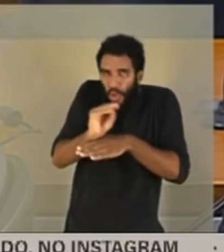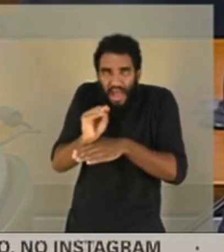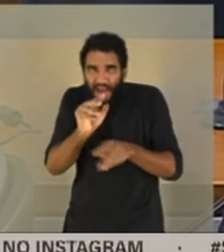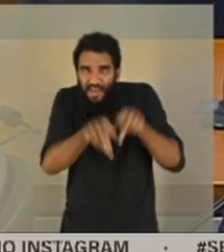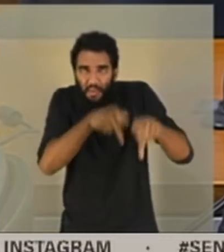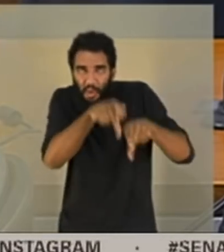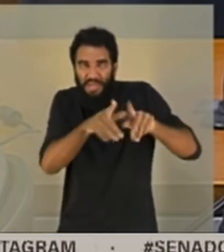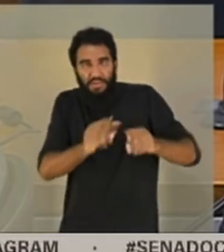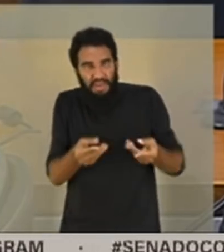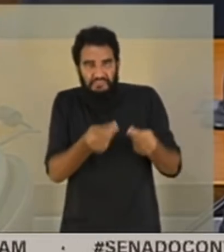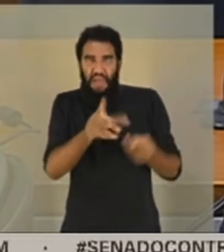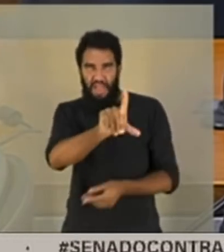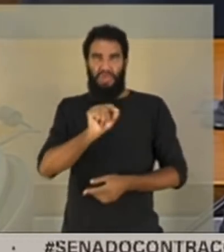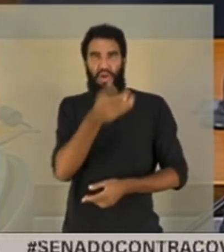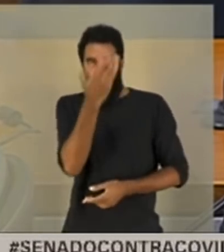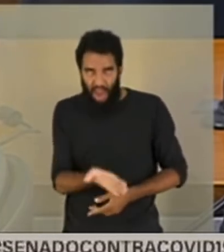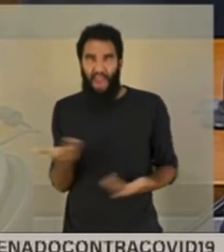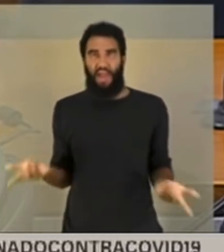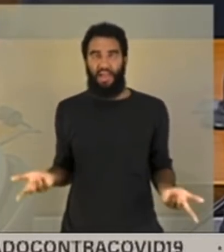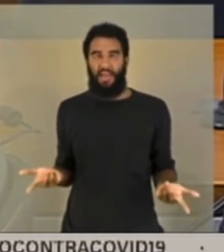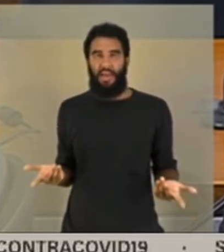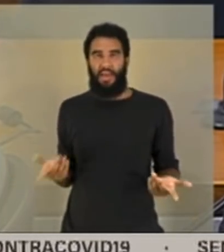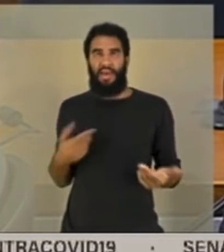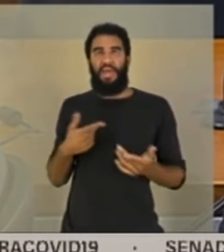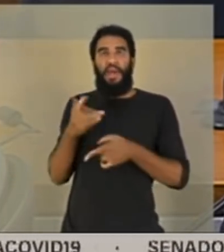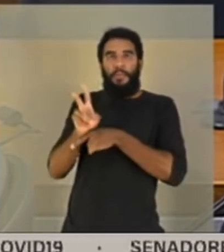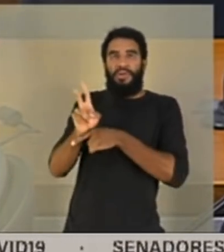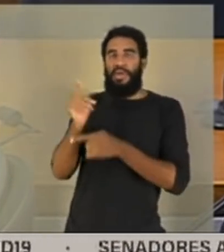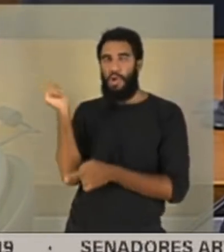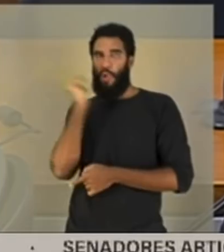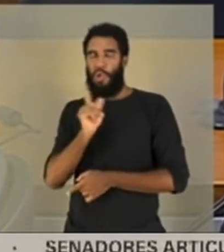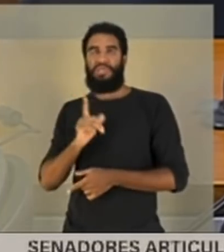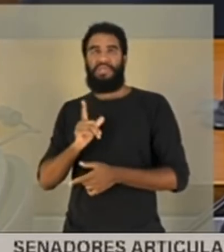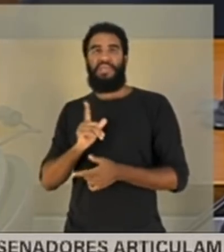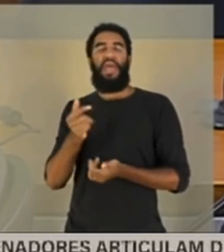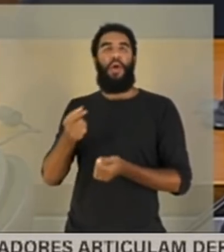se dedicou tão somente a defender seu mandato e garantir sua reeleição.